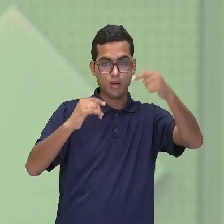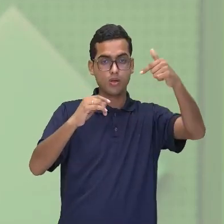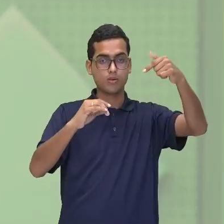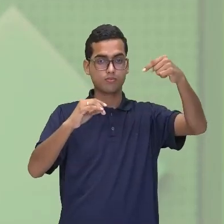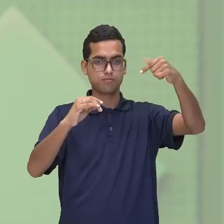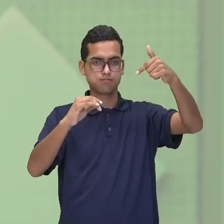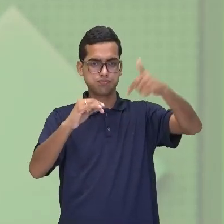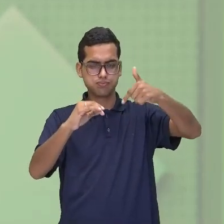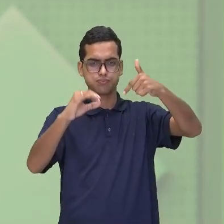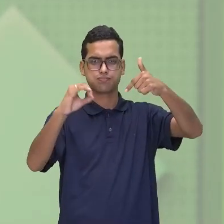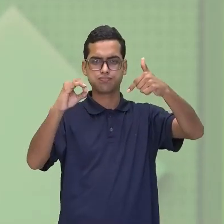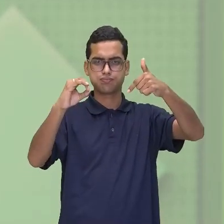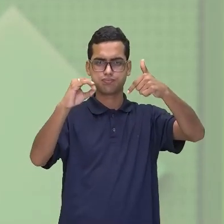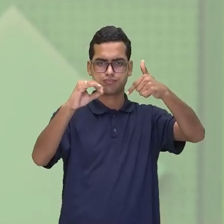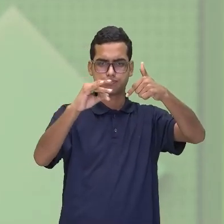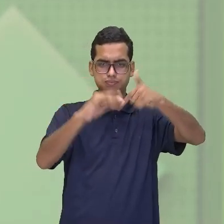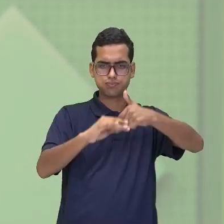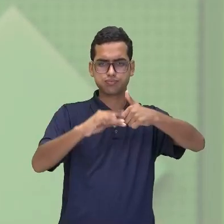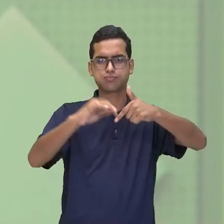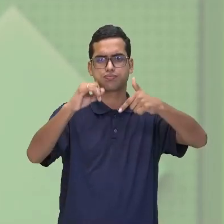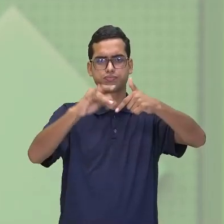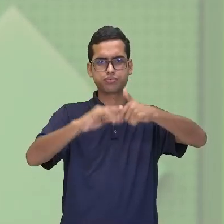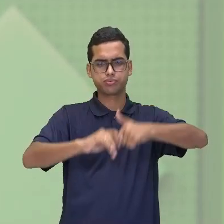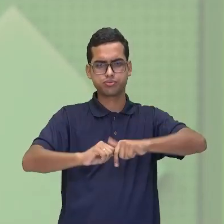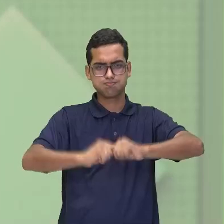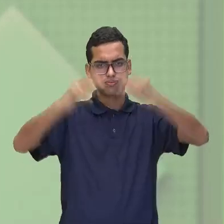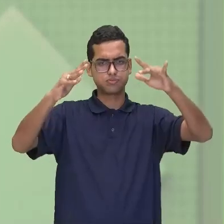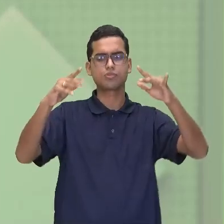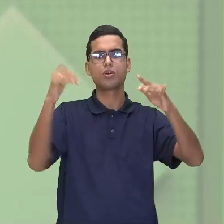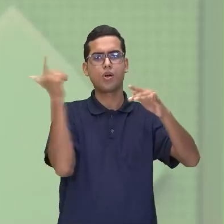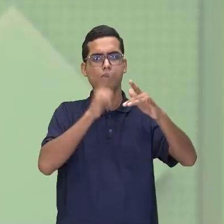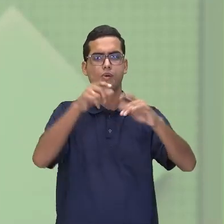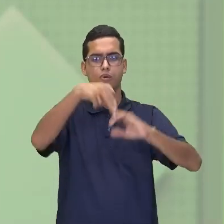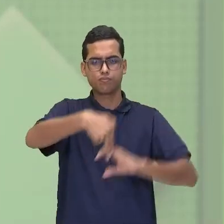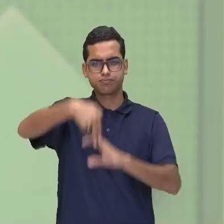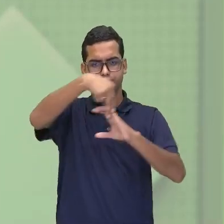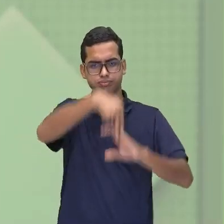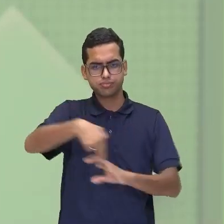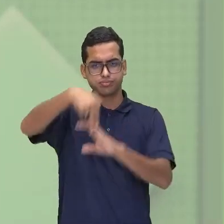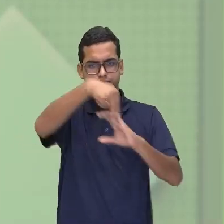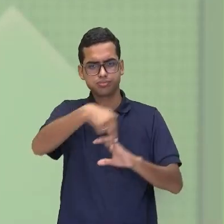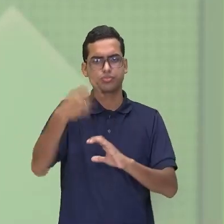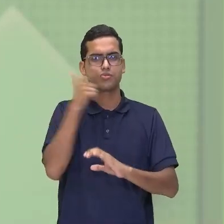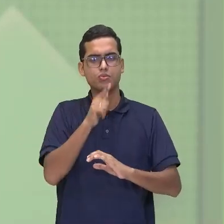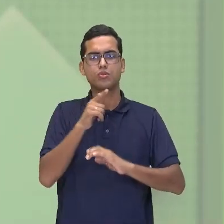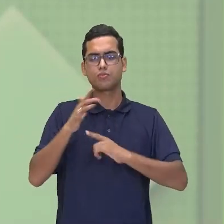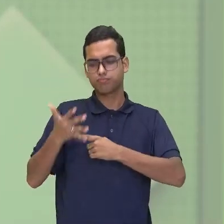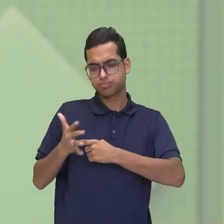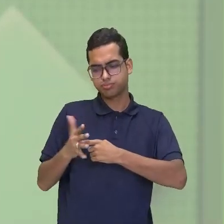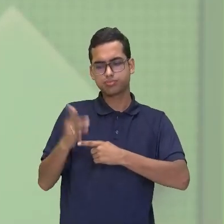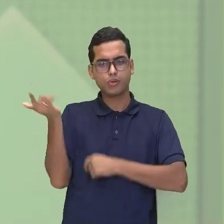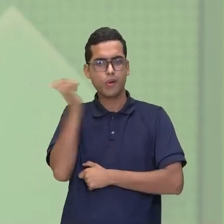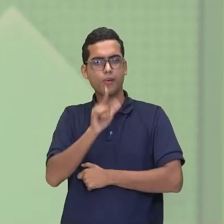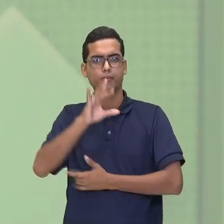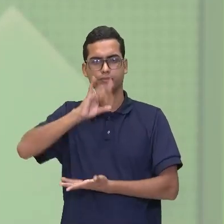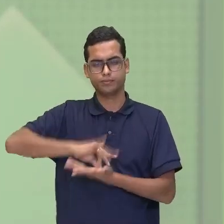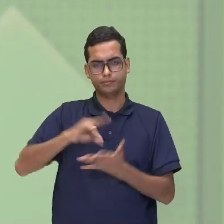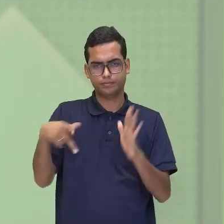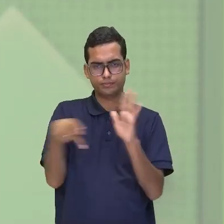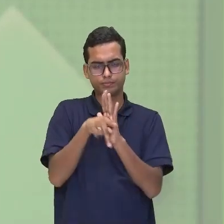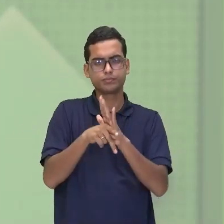esse ar comprimido, faz ali uma explosão, né, gerada por essa reação química, tá certo? E aí, para a